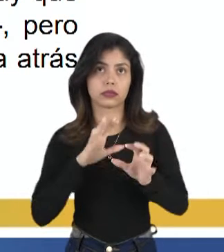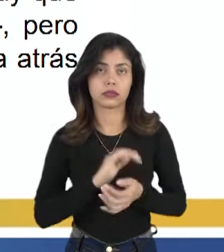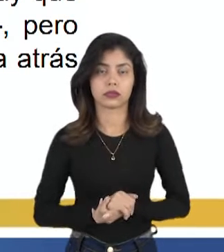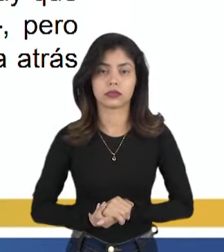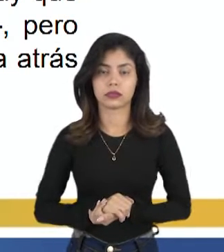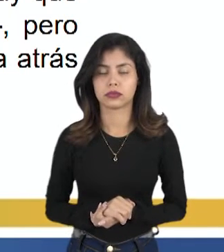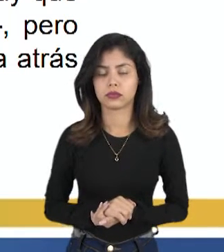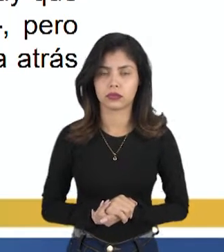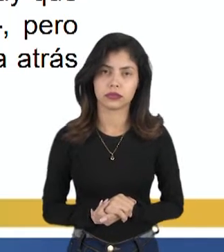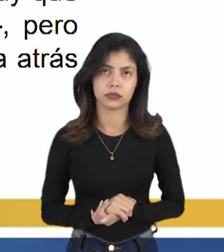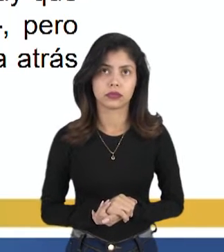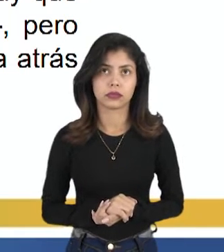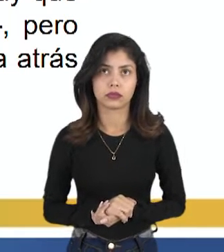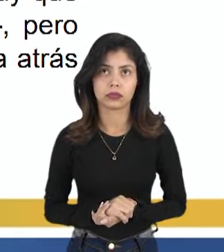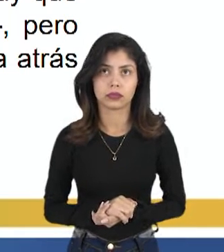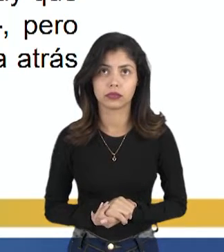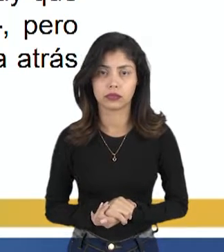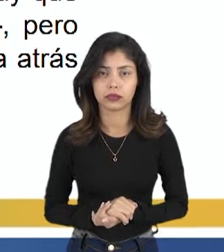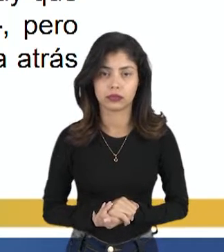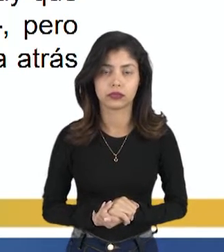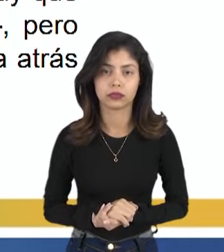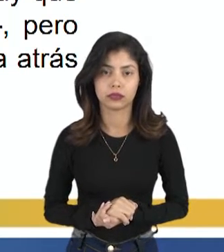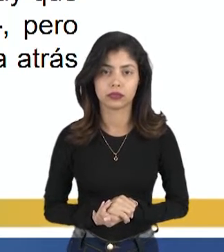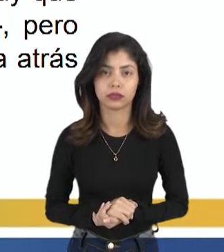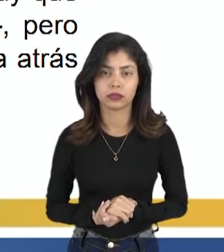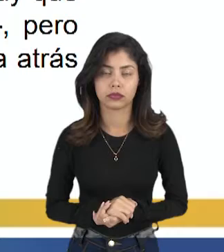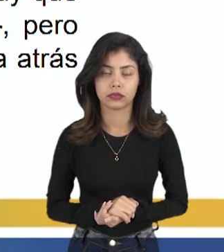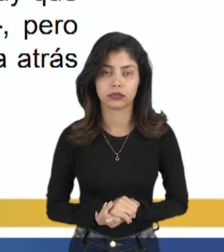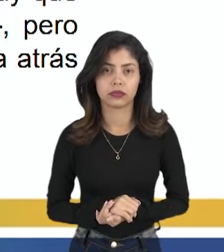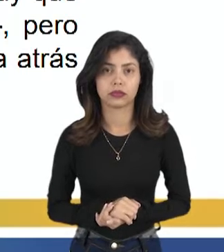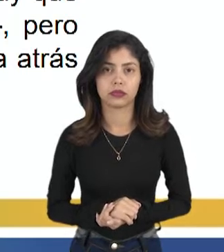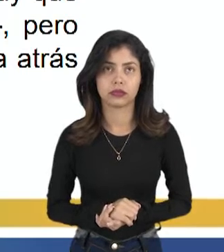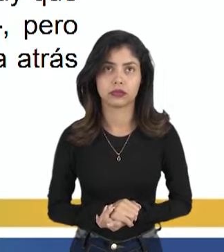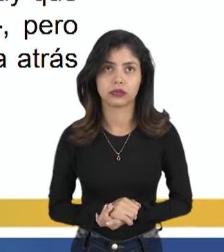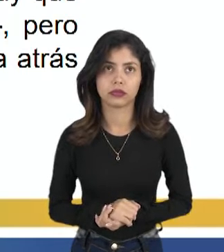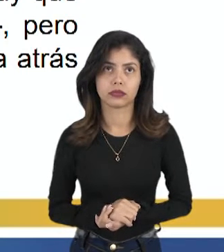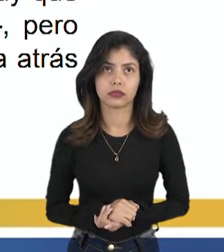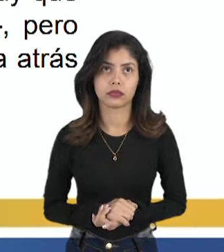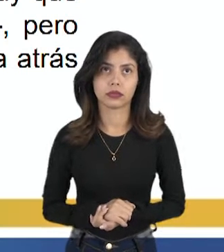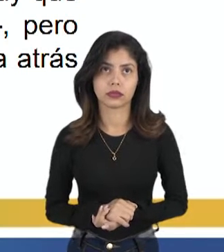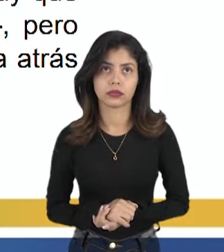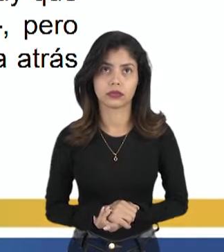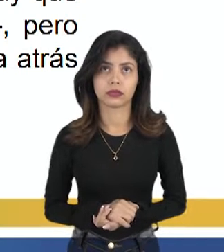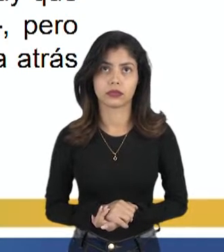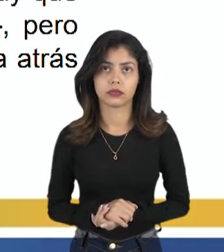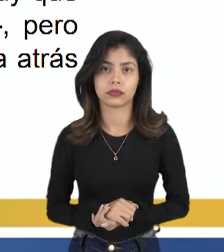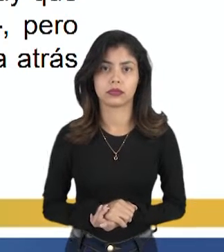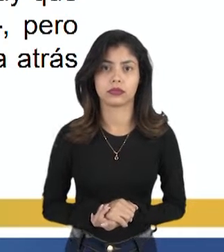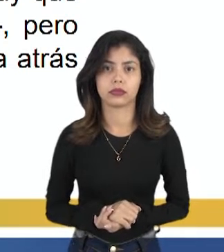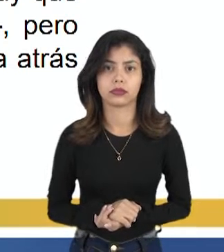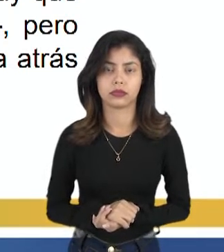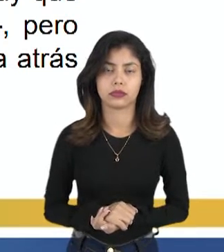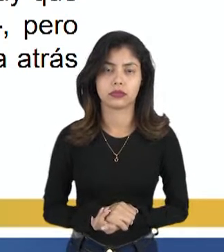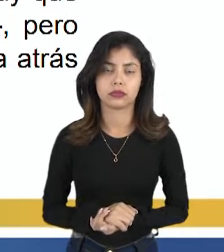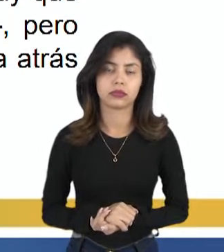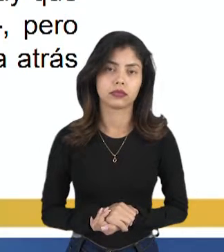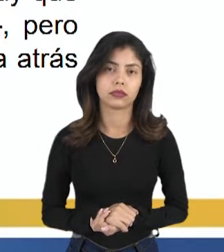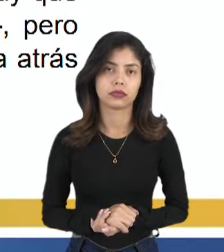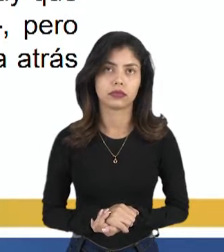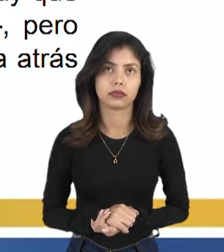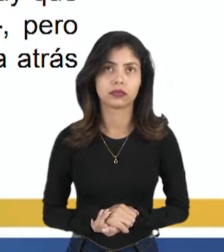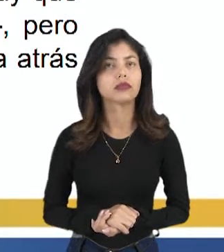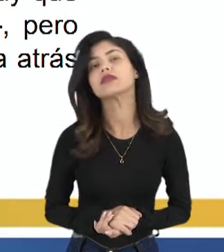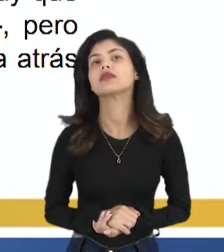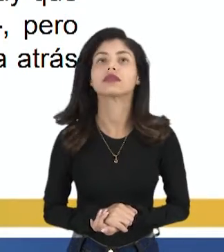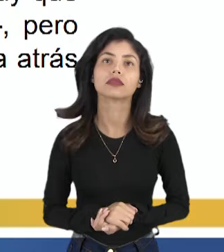echaron raíces, tienen hijos y no pueden cometer la agresión de descaujarle la vida. Tienen que cargar con esa